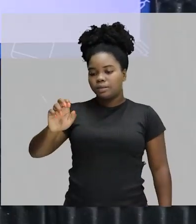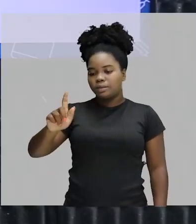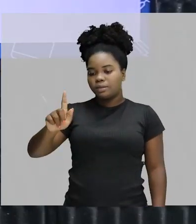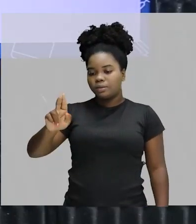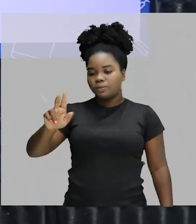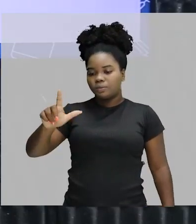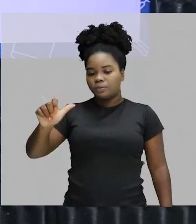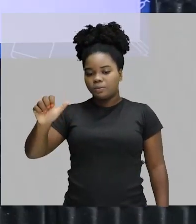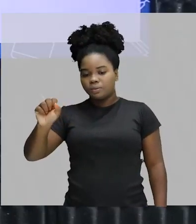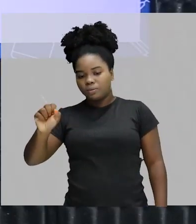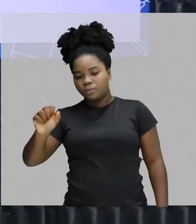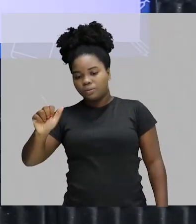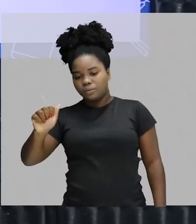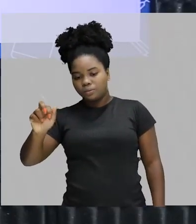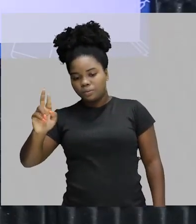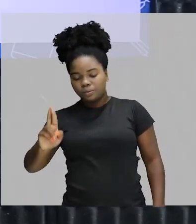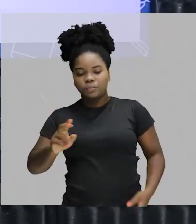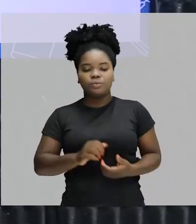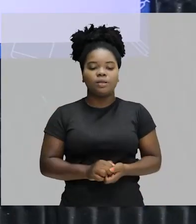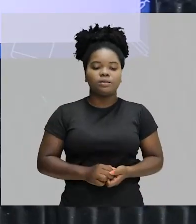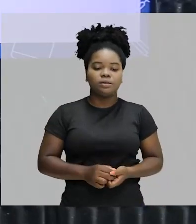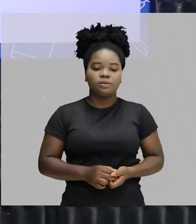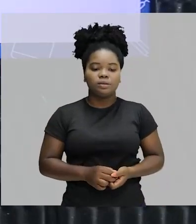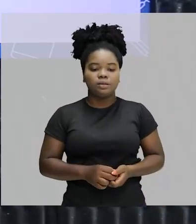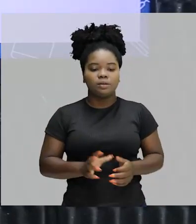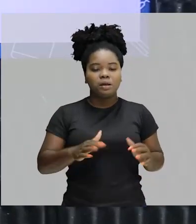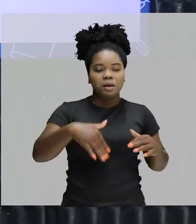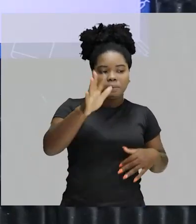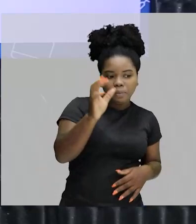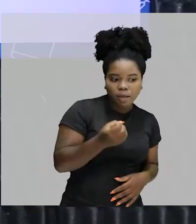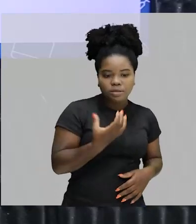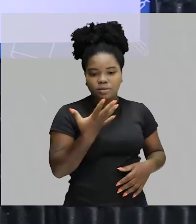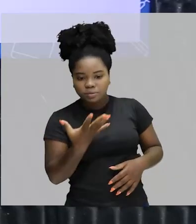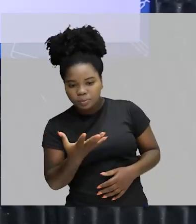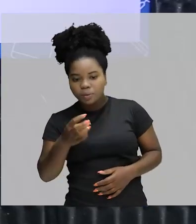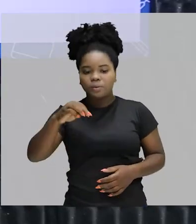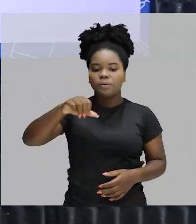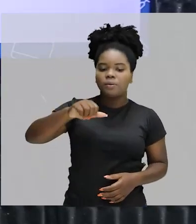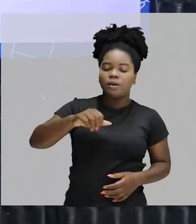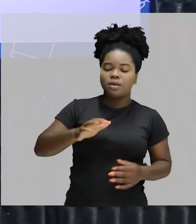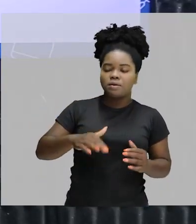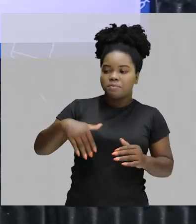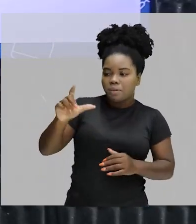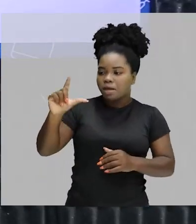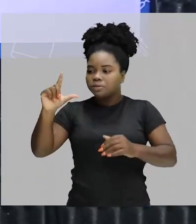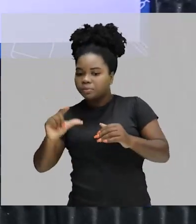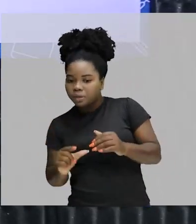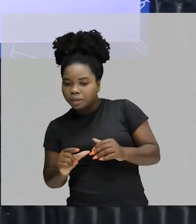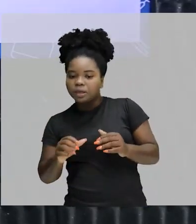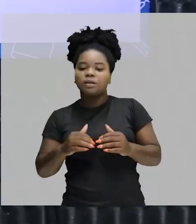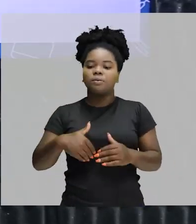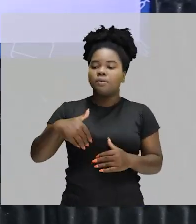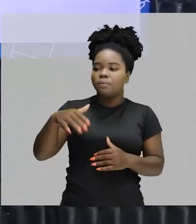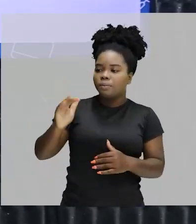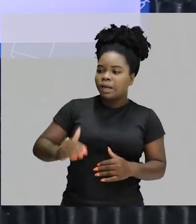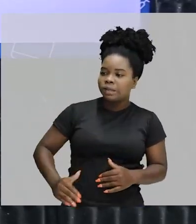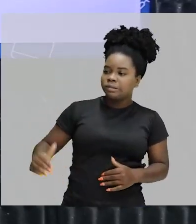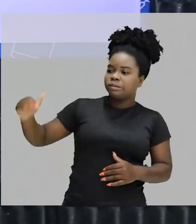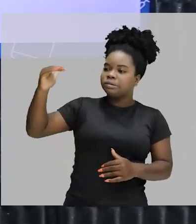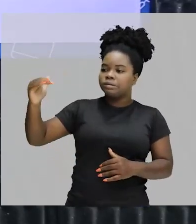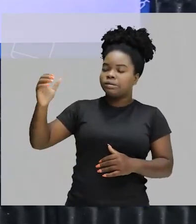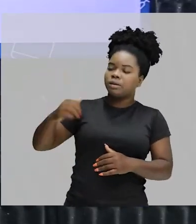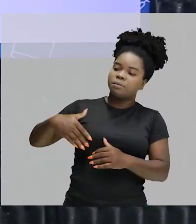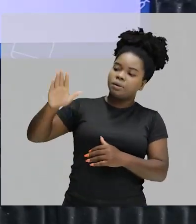mais melhor, né? Fica estranho, né? A gente falar assim, mais grande, mais pequeno. As pessoas até